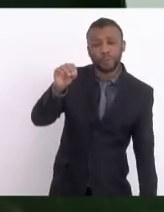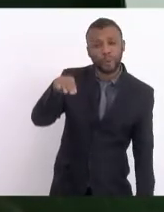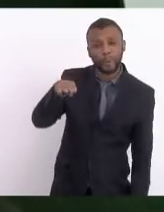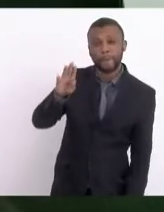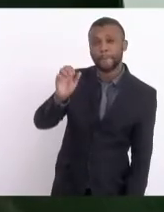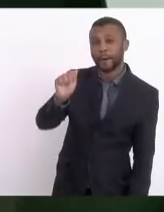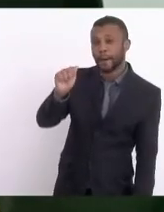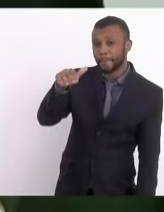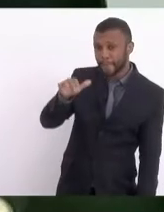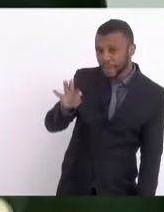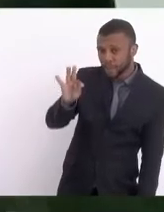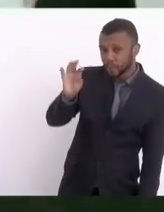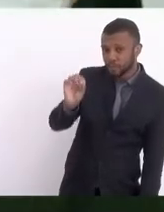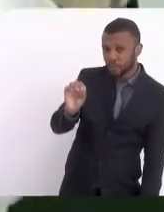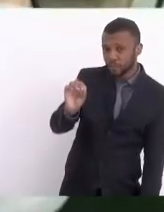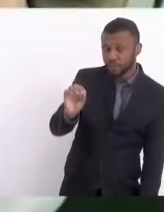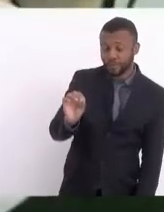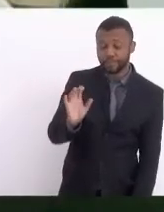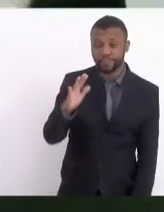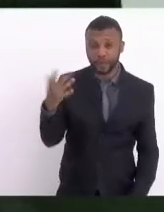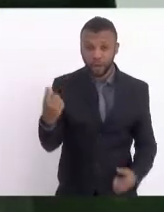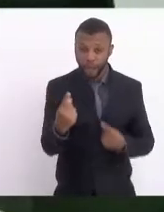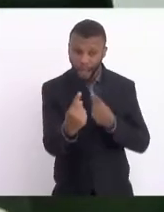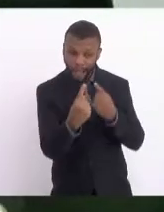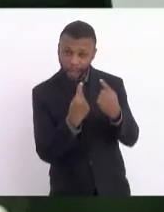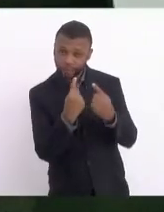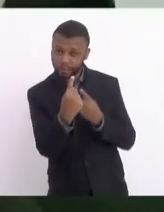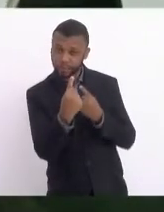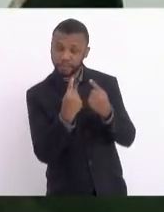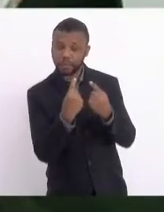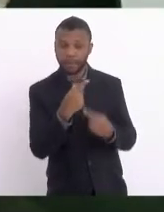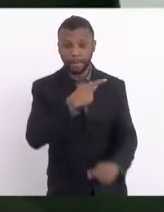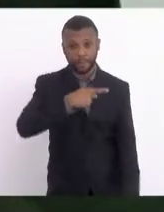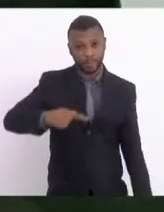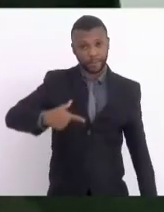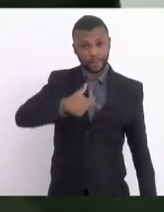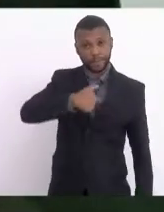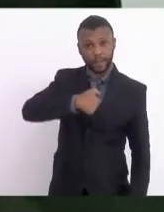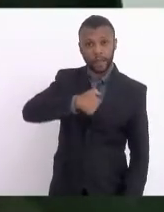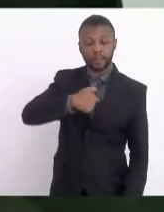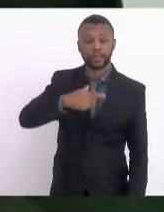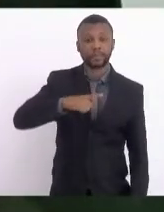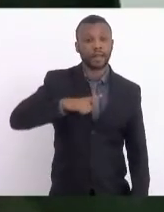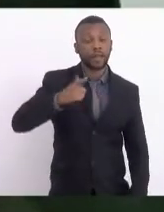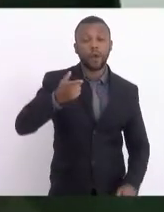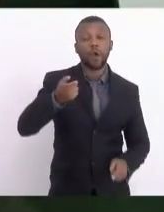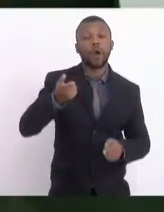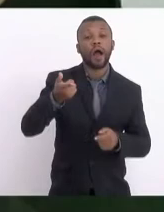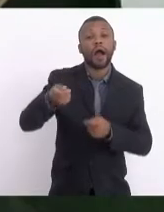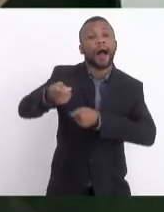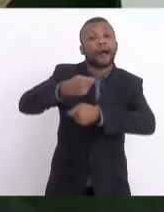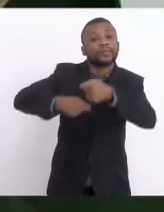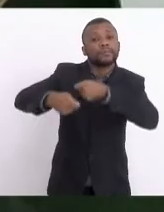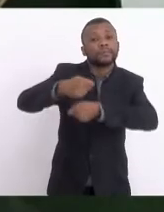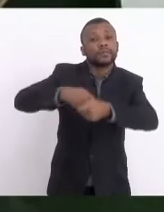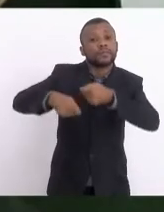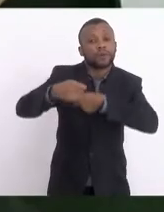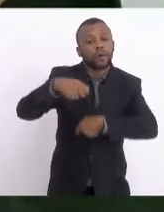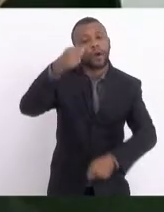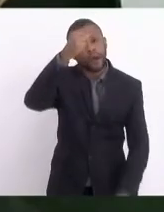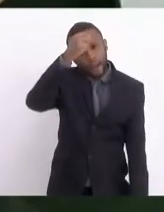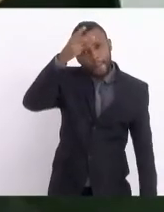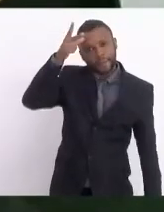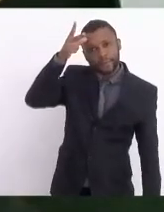A Avenida Presidente Vargas está sob o controle da Prefeitura da cidade do Rio de Janeiro. É